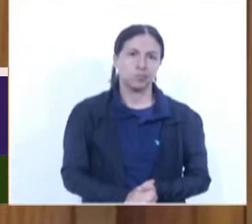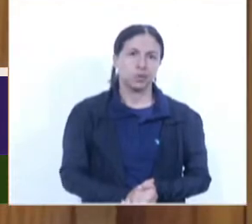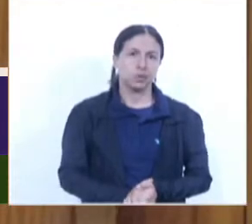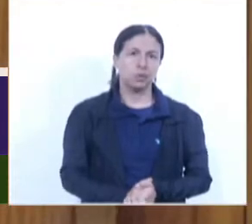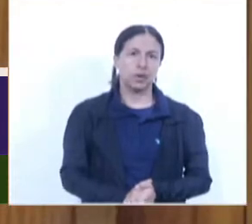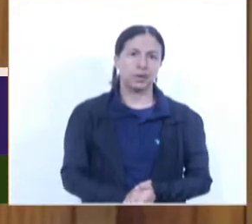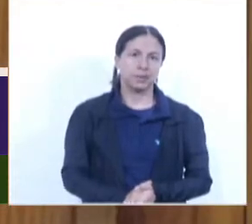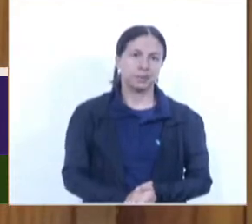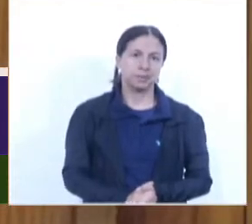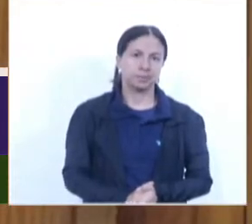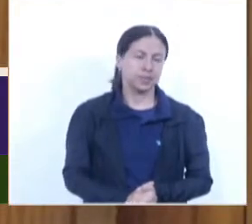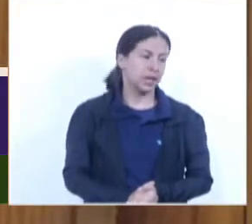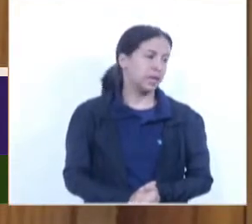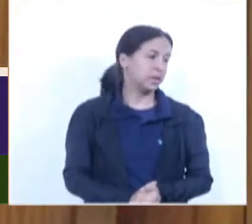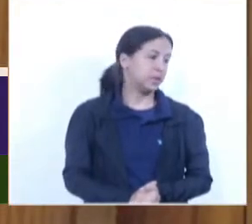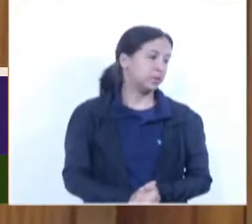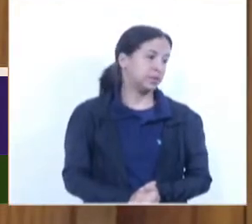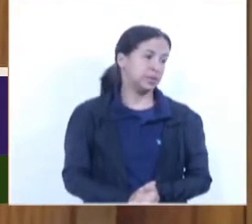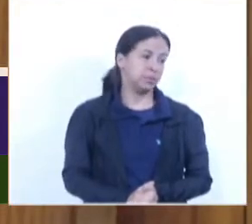é de que